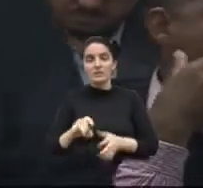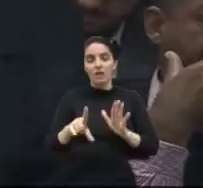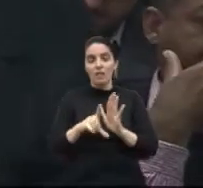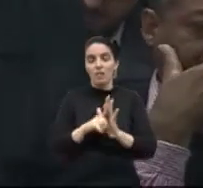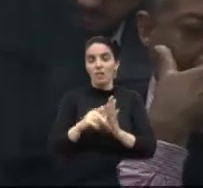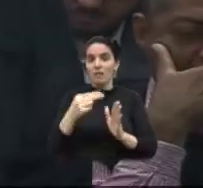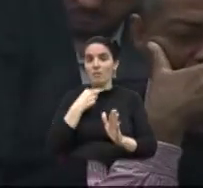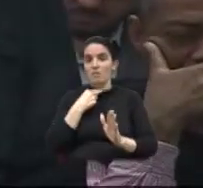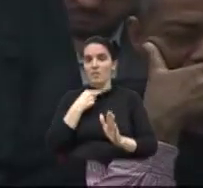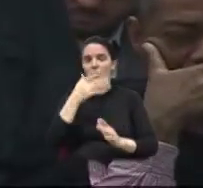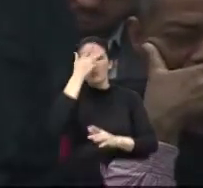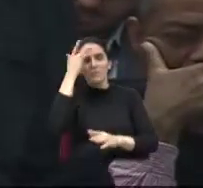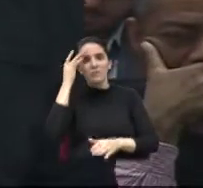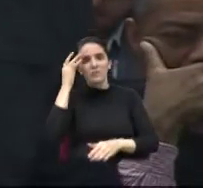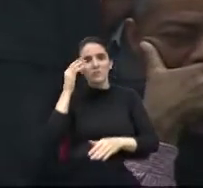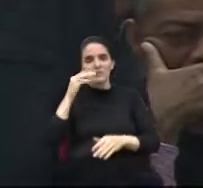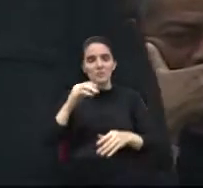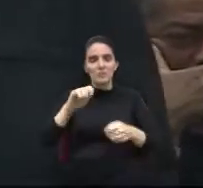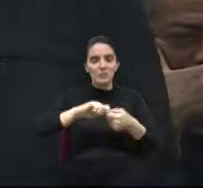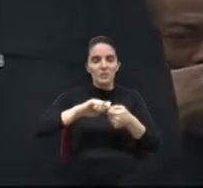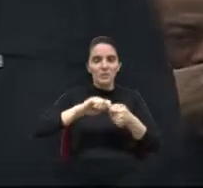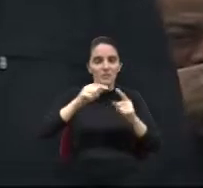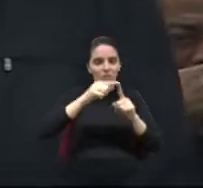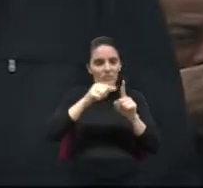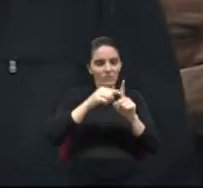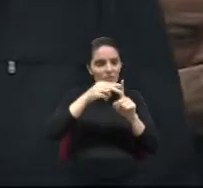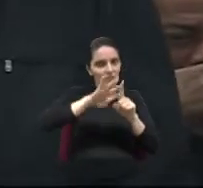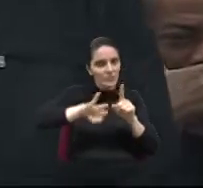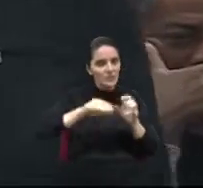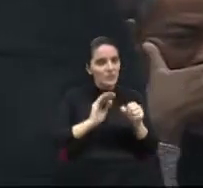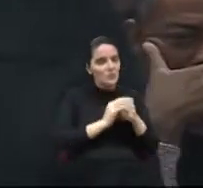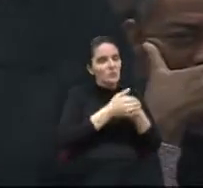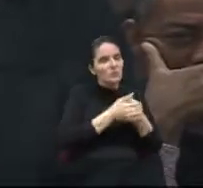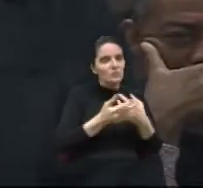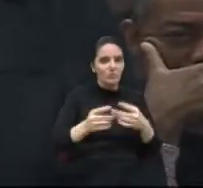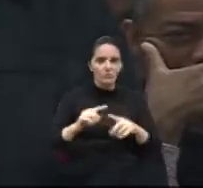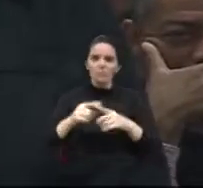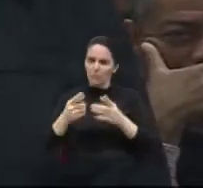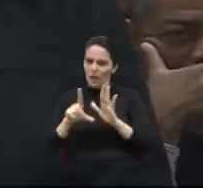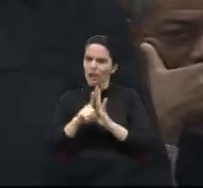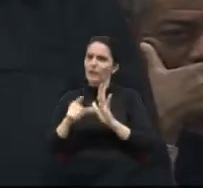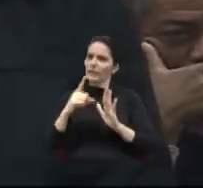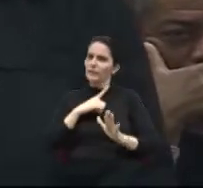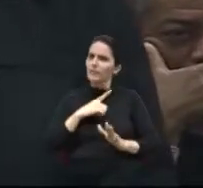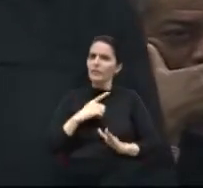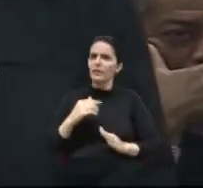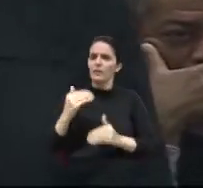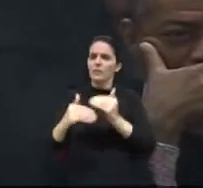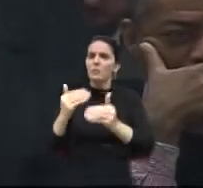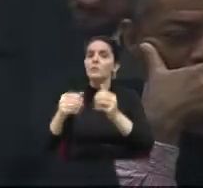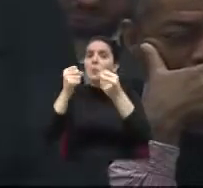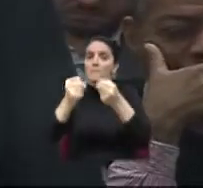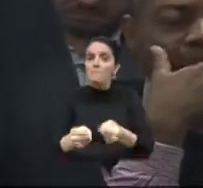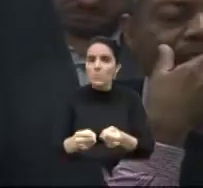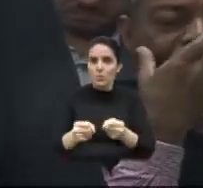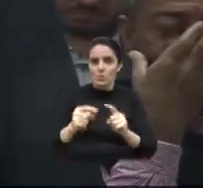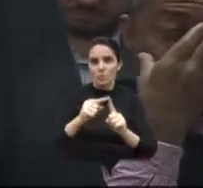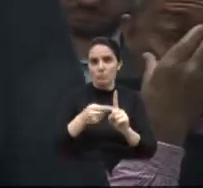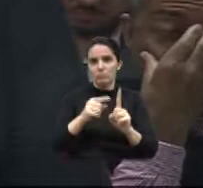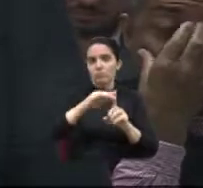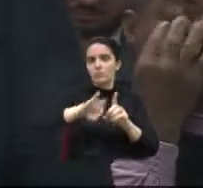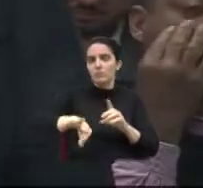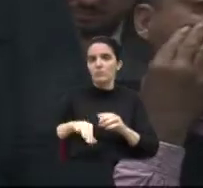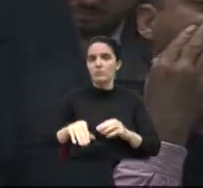existe quando a mulher pode fazer o aborto? Em caso de estupro, vereador, né? Estupro